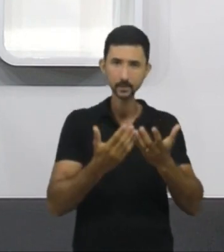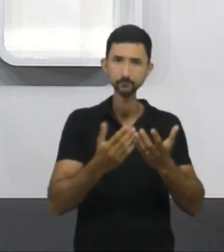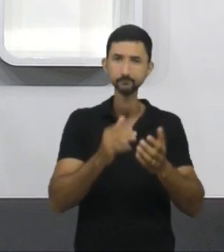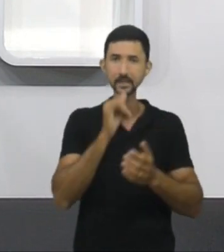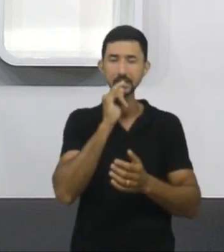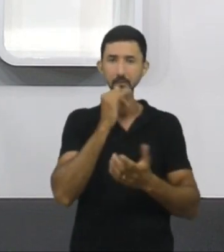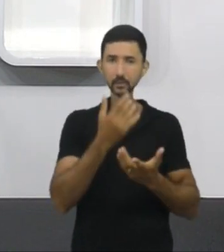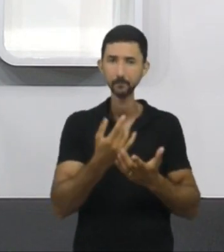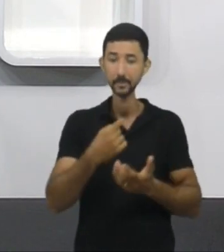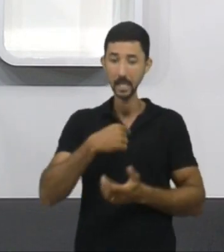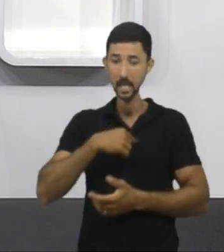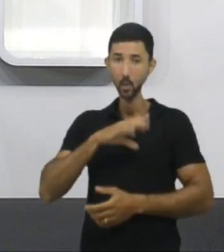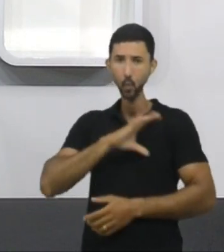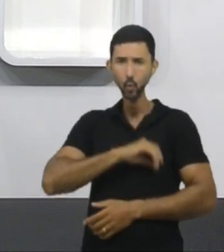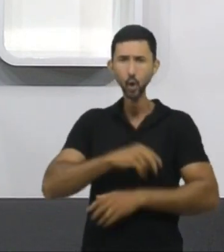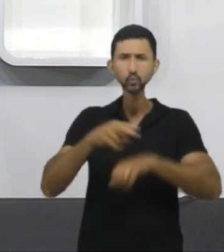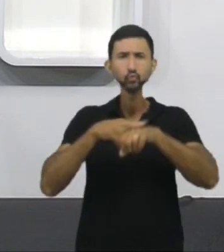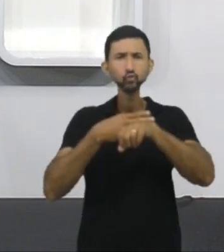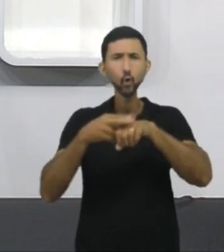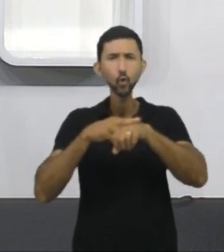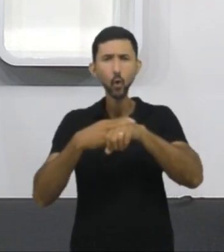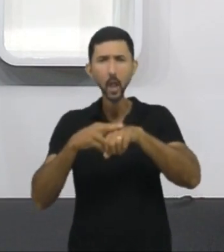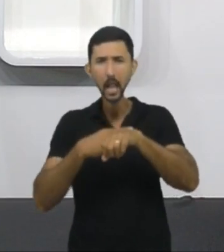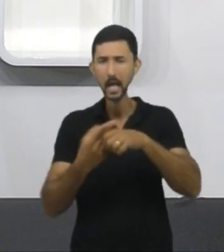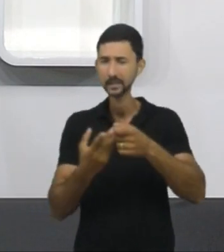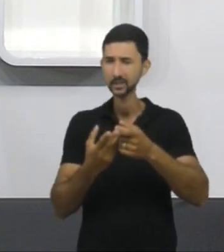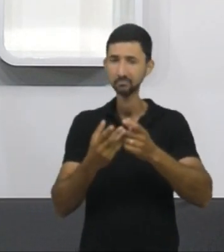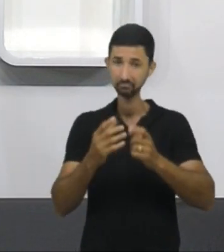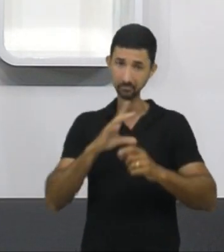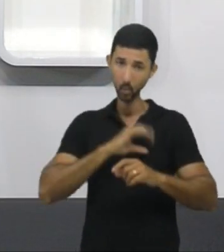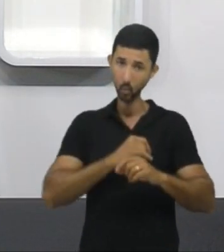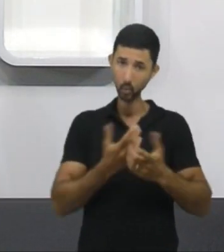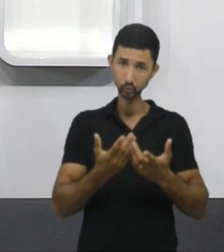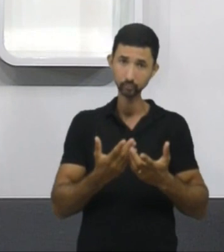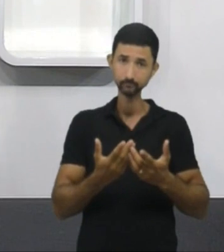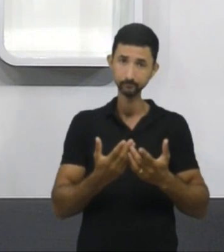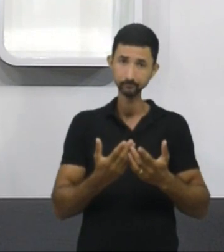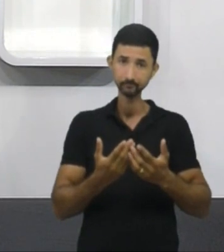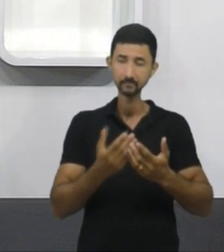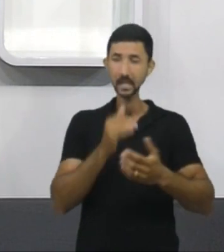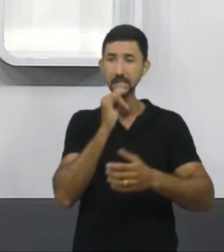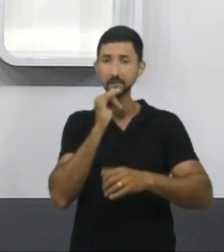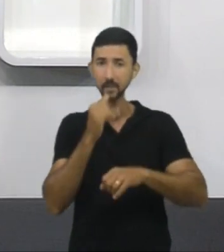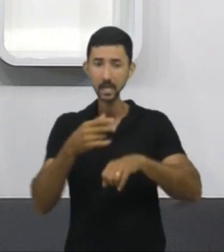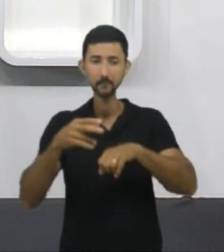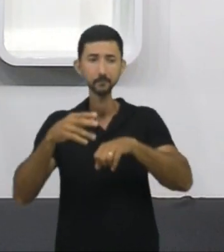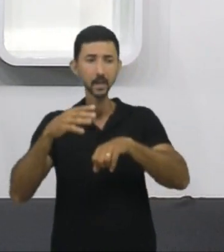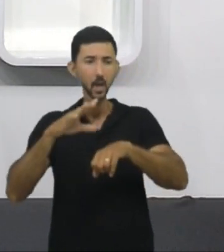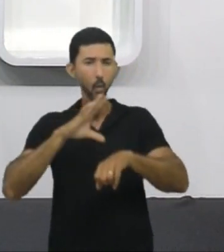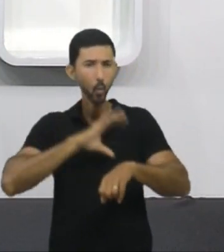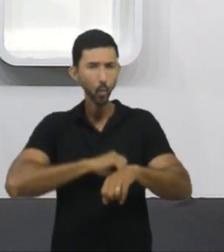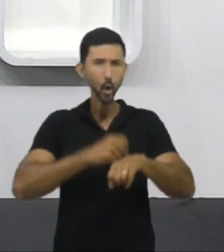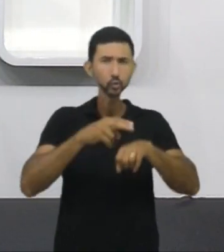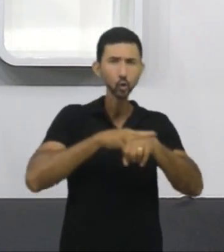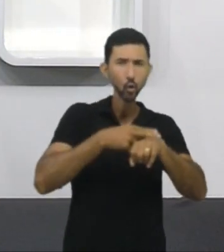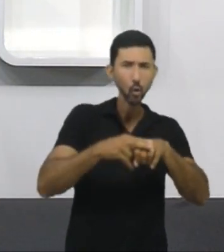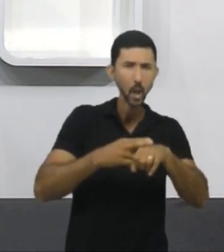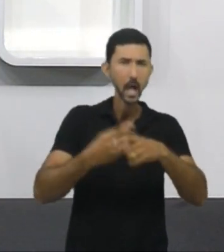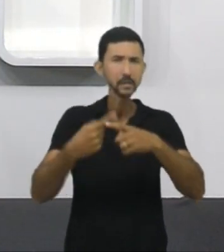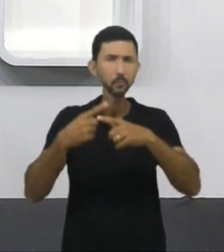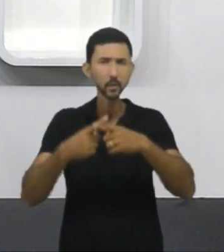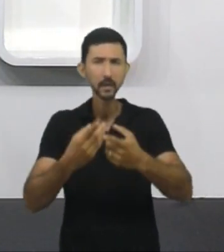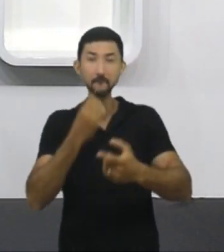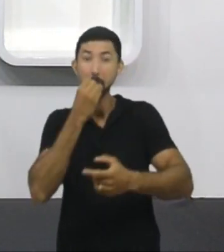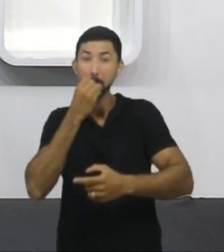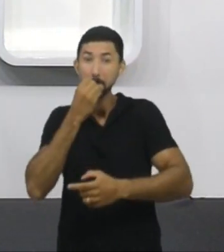Então, eu gosto de chocolate é apenas uma informação. Eu gosto de chocolate porque faz muito bem